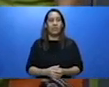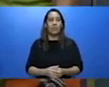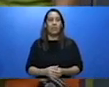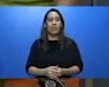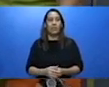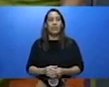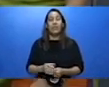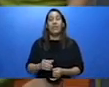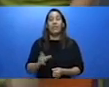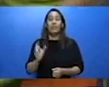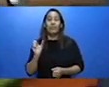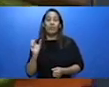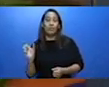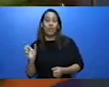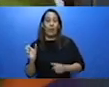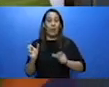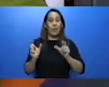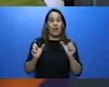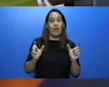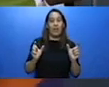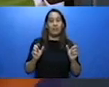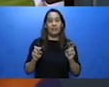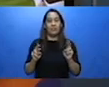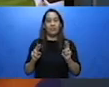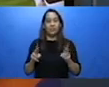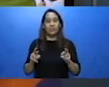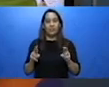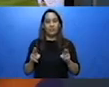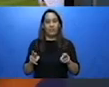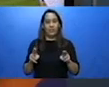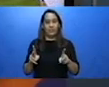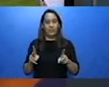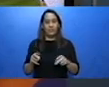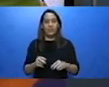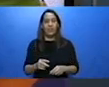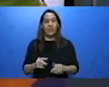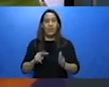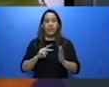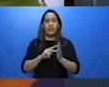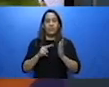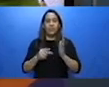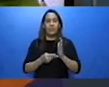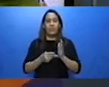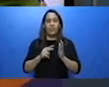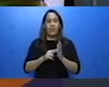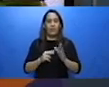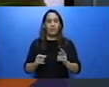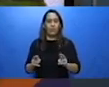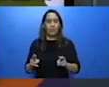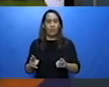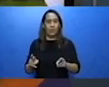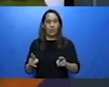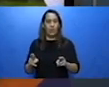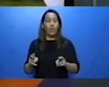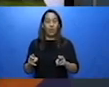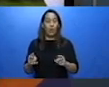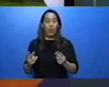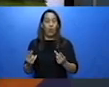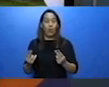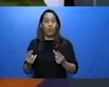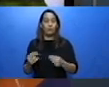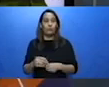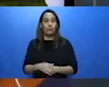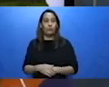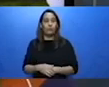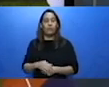Tinha e existia são palavras diferentes, mas com o mesmo significado. Sabe como que isso